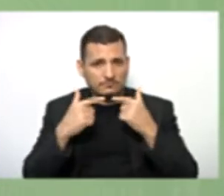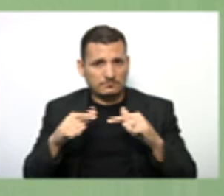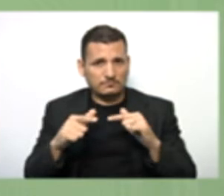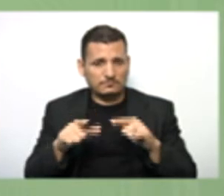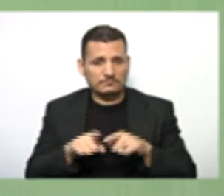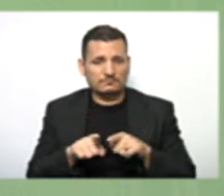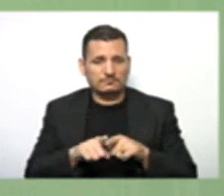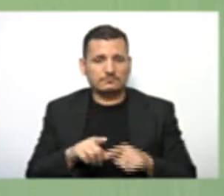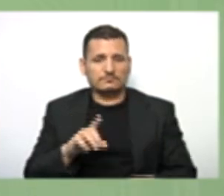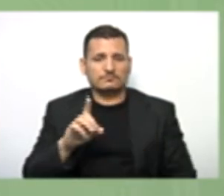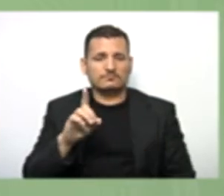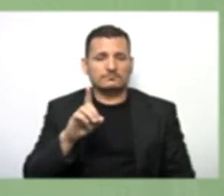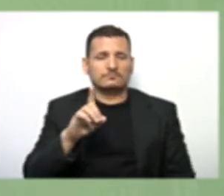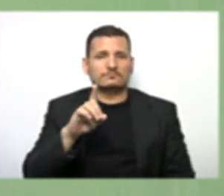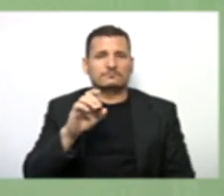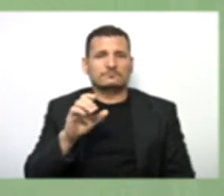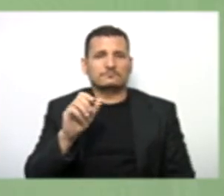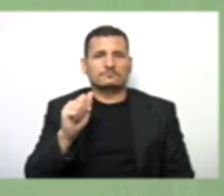os daemons.